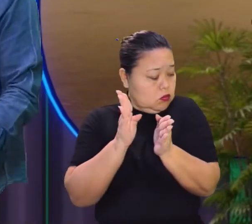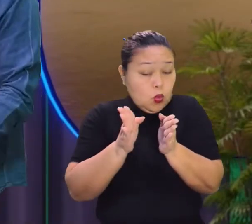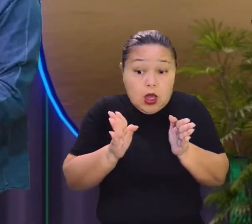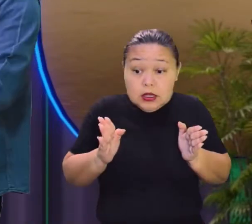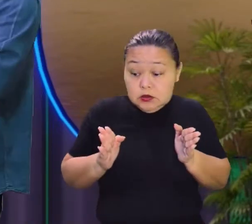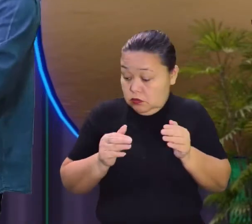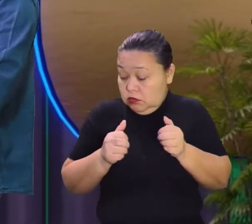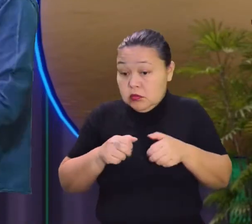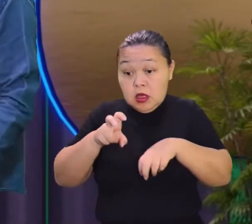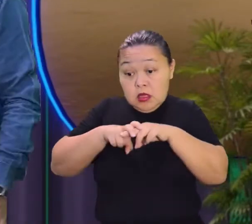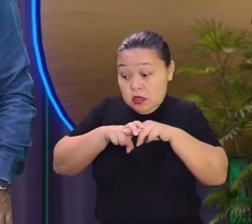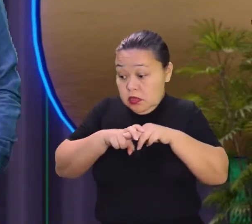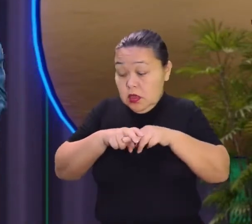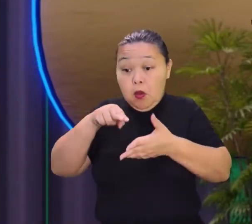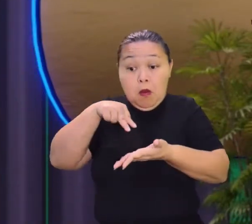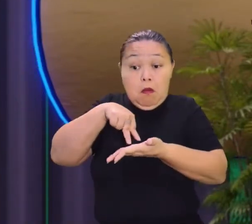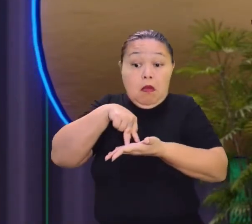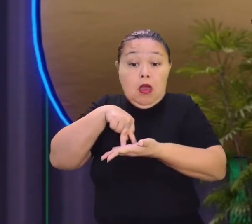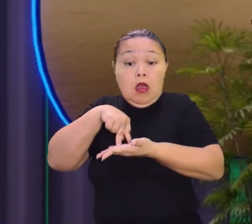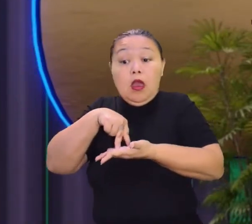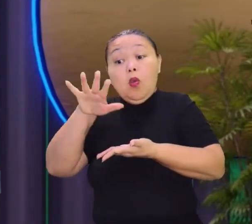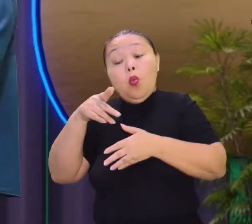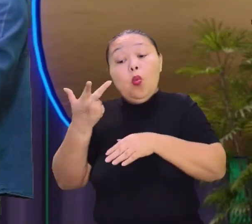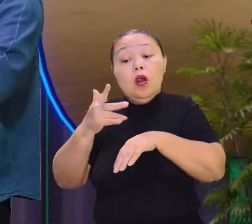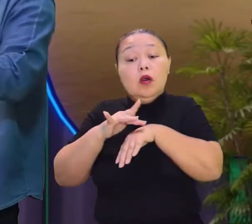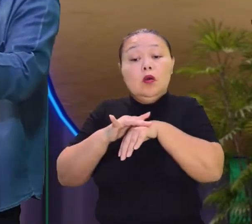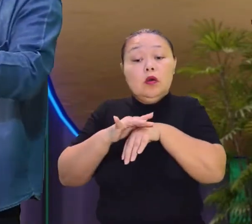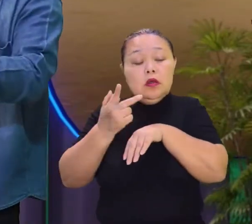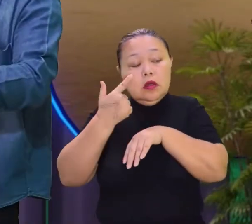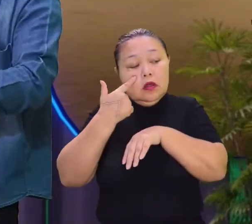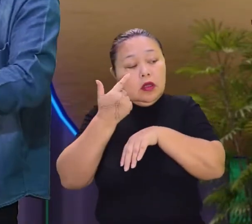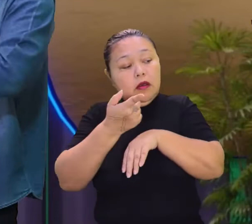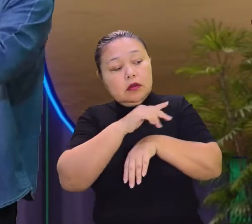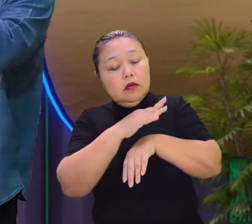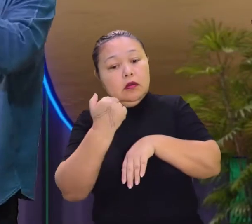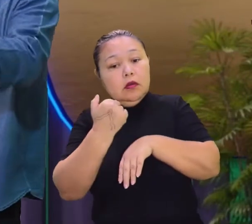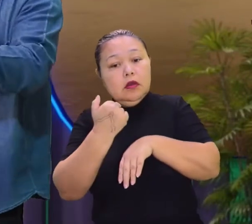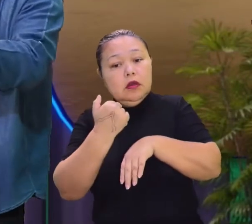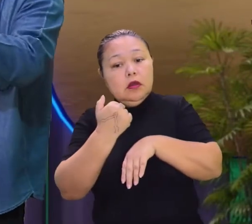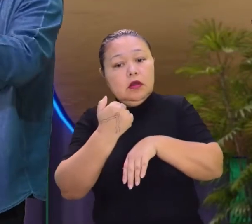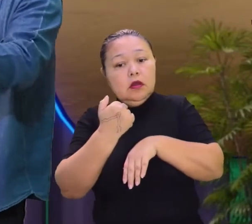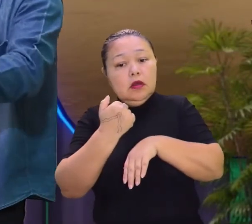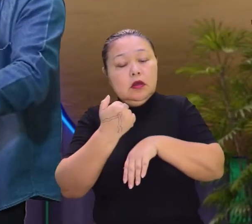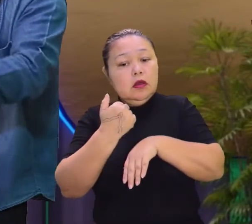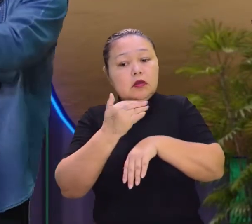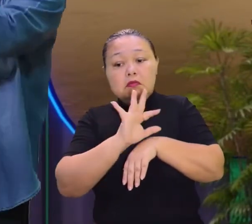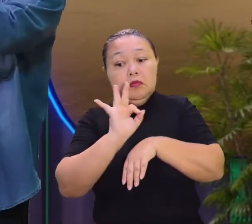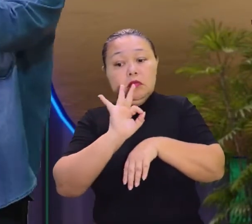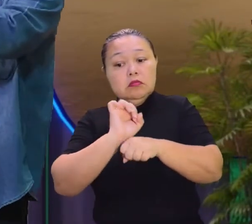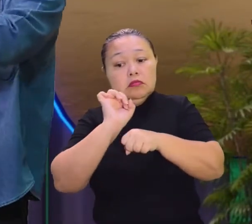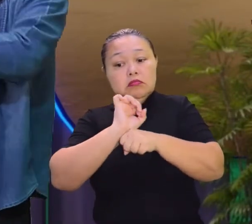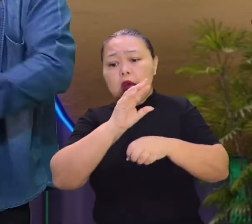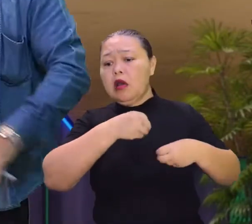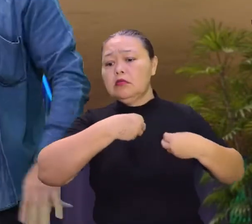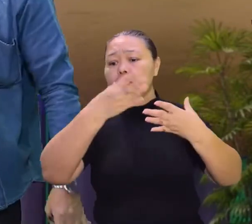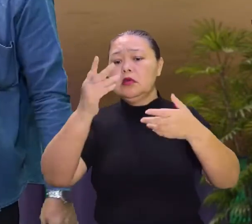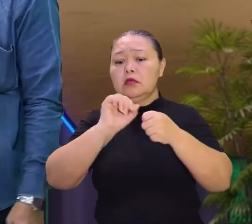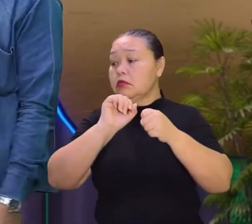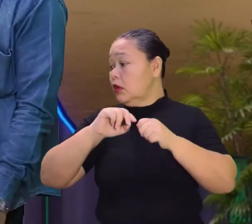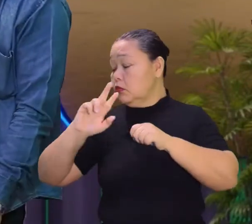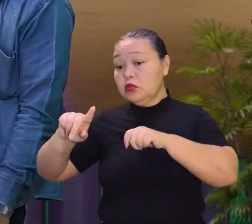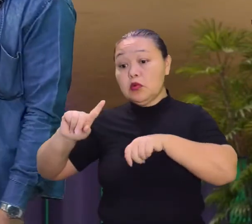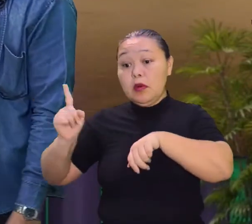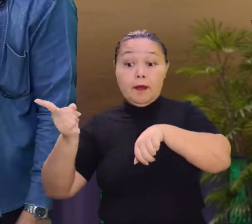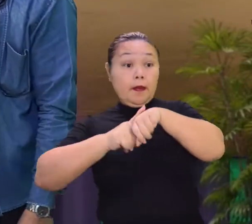ele. E quando alguém adoecia e eles percebiam que estava morrendo, eles já nem esperavam morrer, já jogavam ao mar para não contaminar os